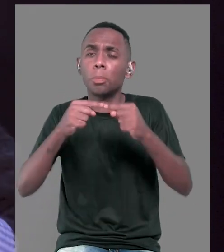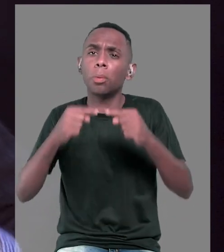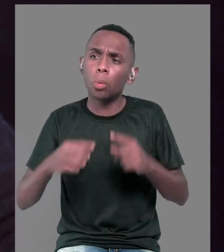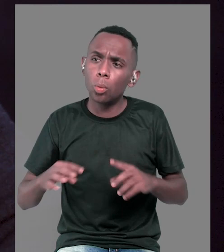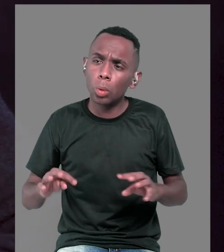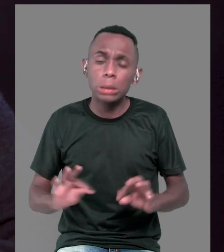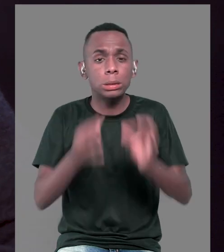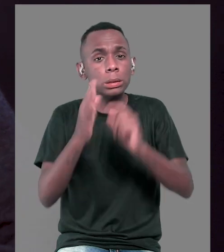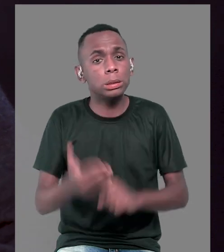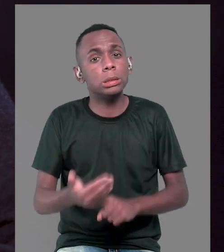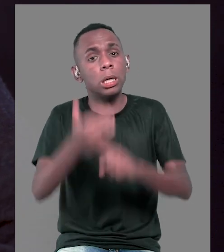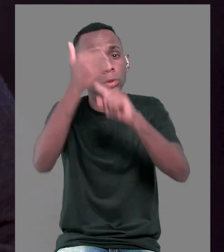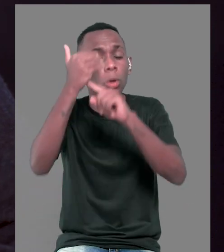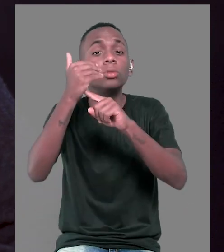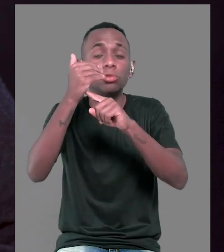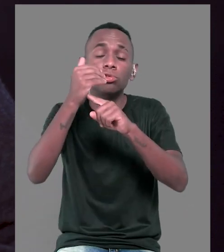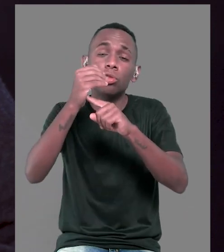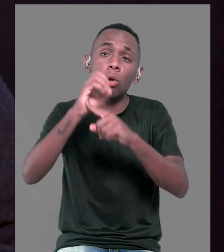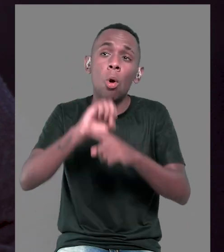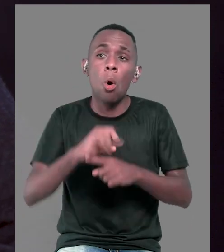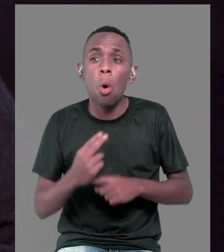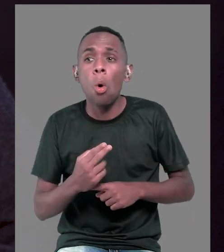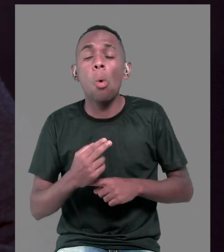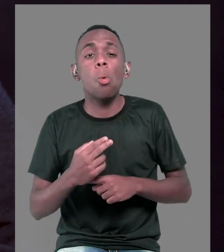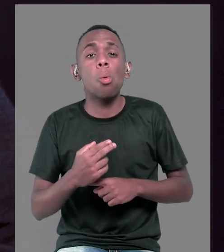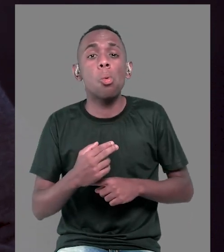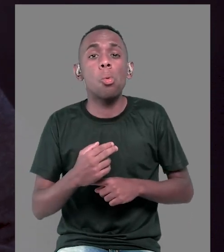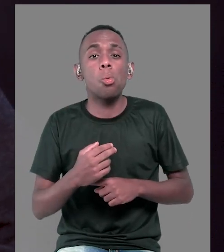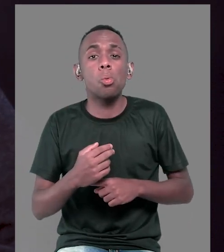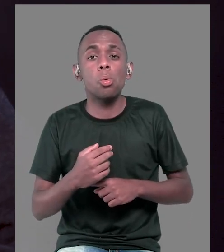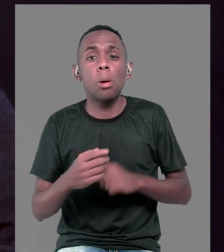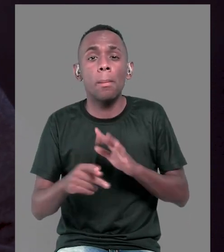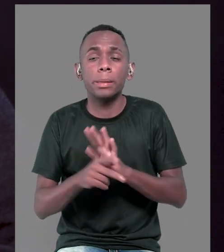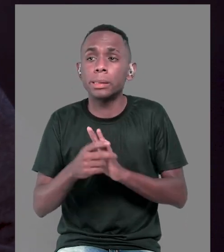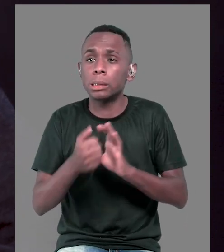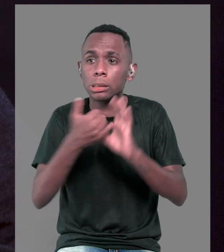la lettre, ou, se preferirem, é um software avant l'ordinateur.